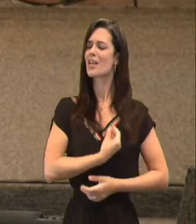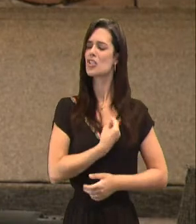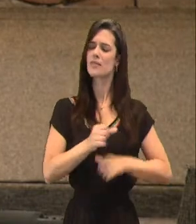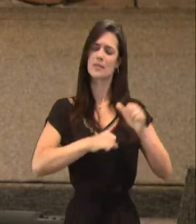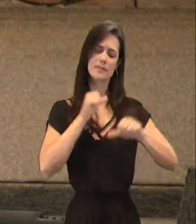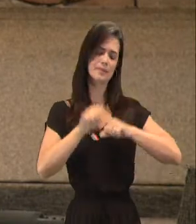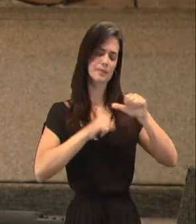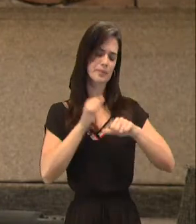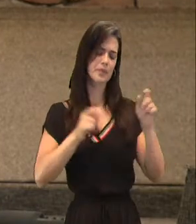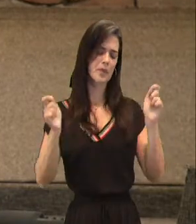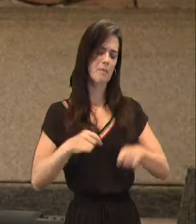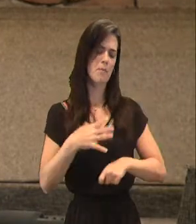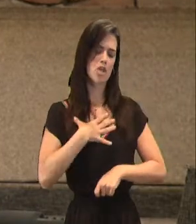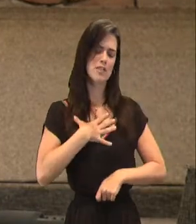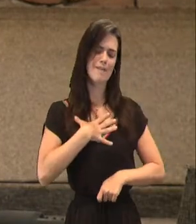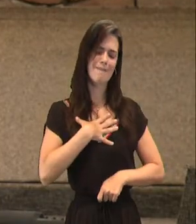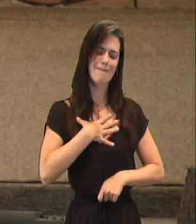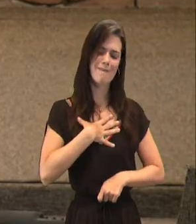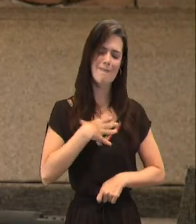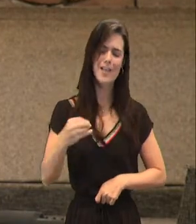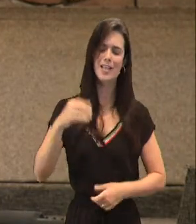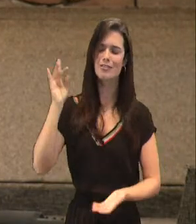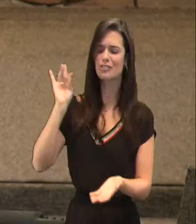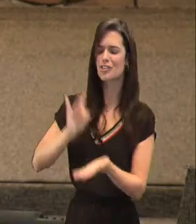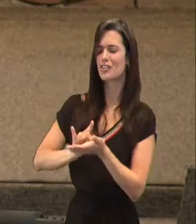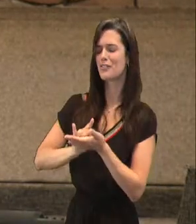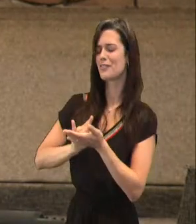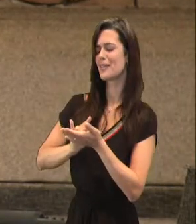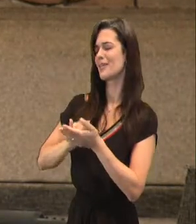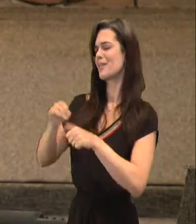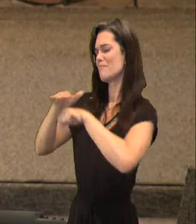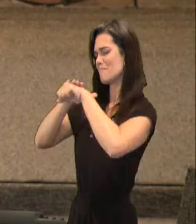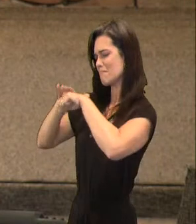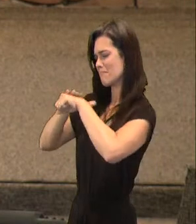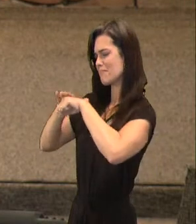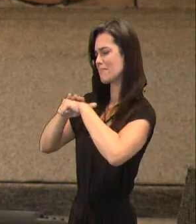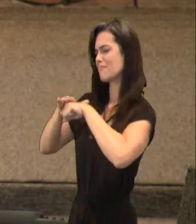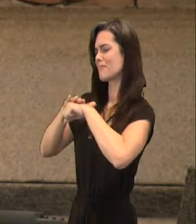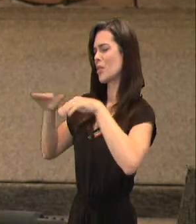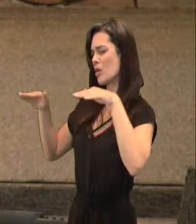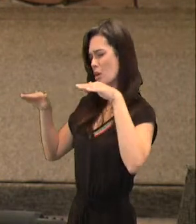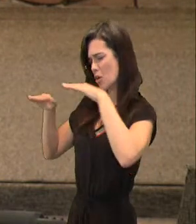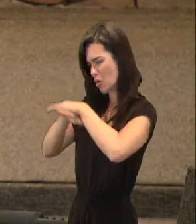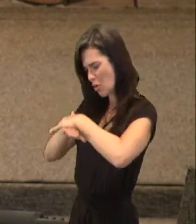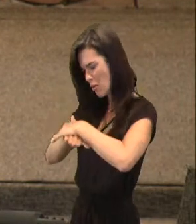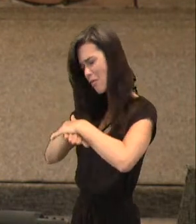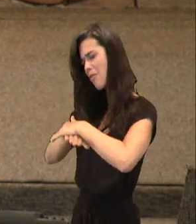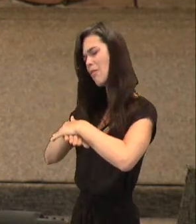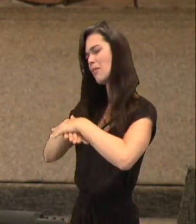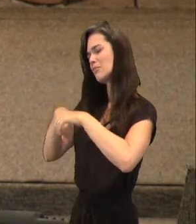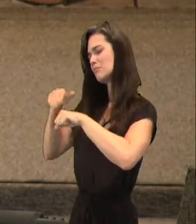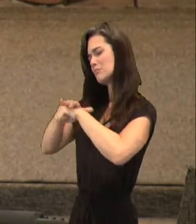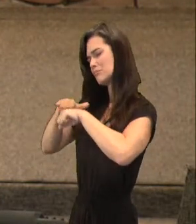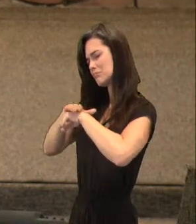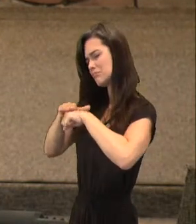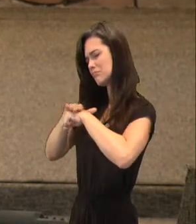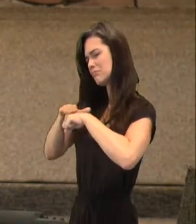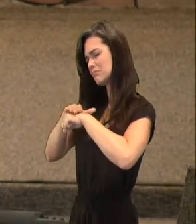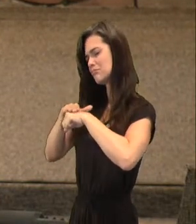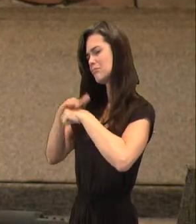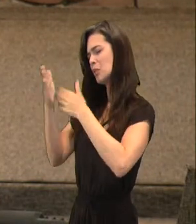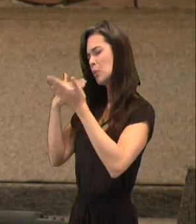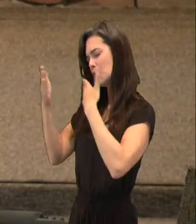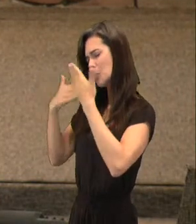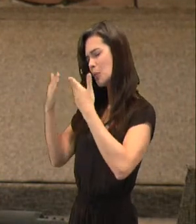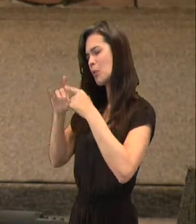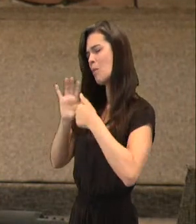filhos amados, falando contigo com todo amor, com toda reverência, com toda obediência, sim, mas também com todo amor e com toda a